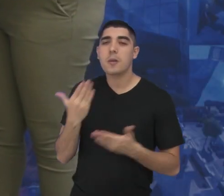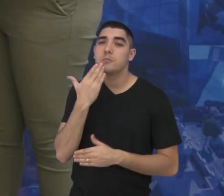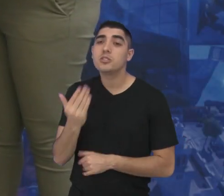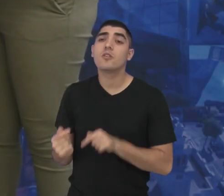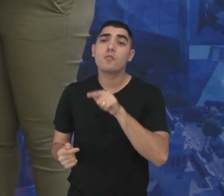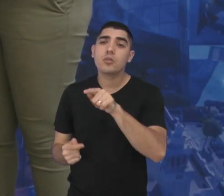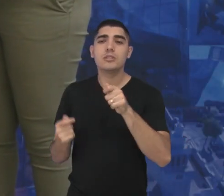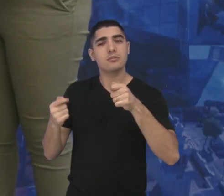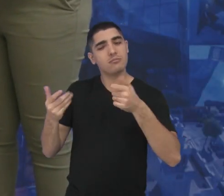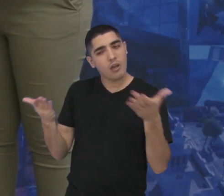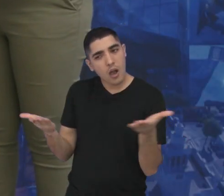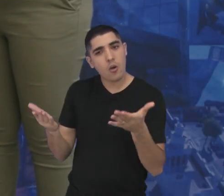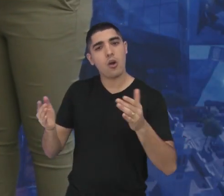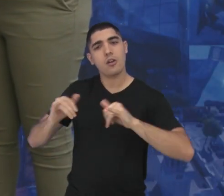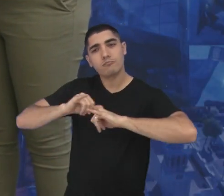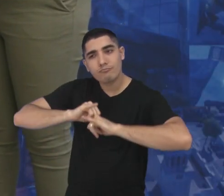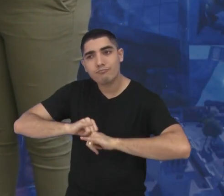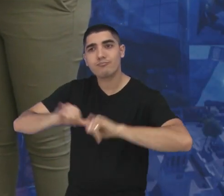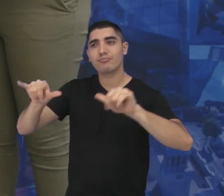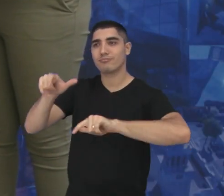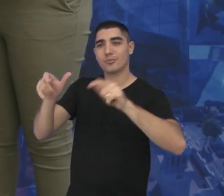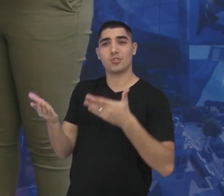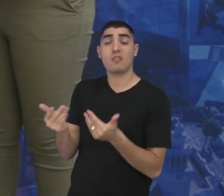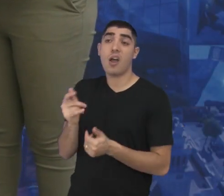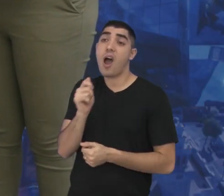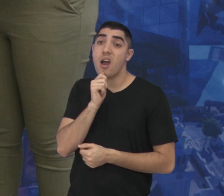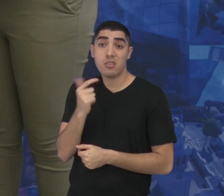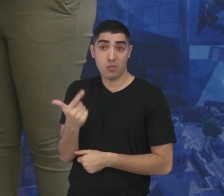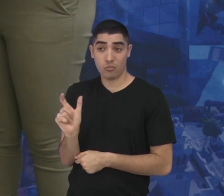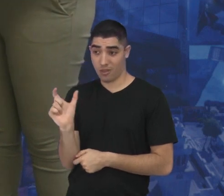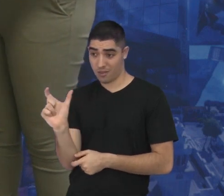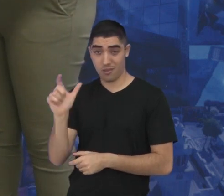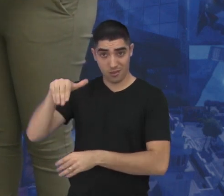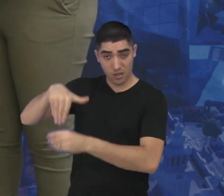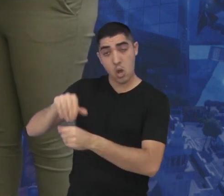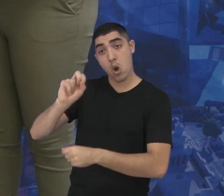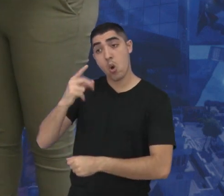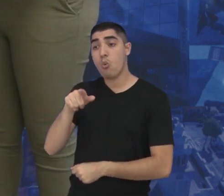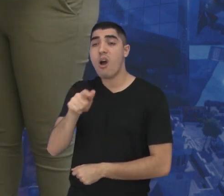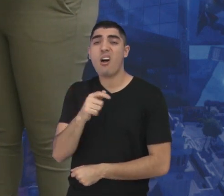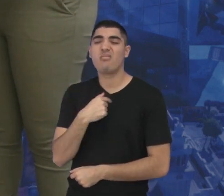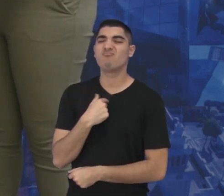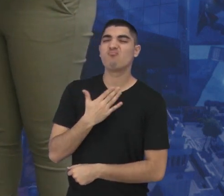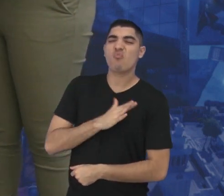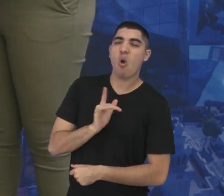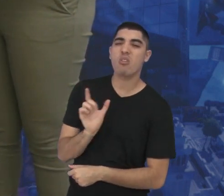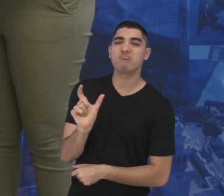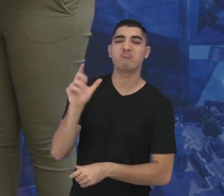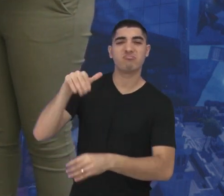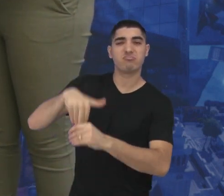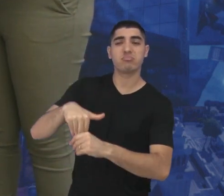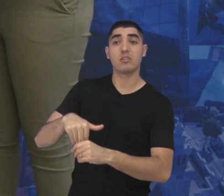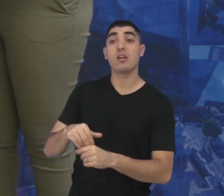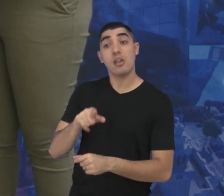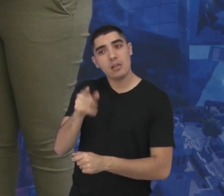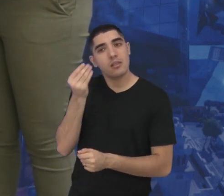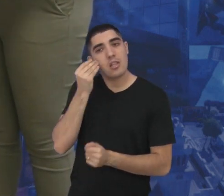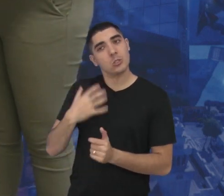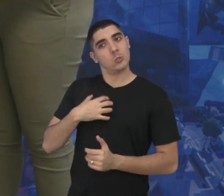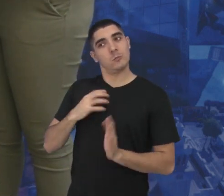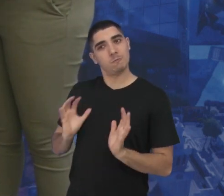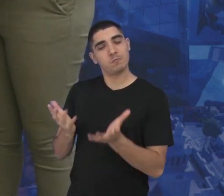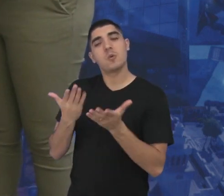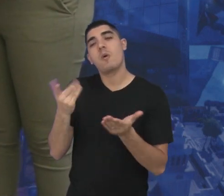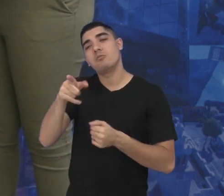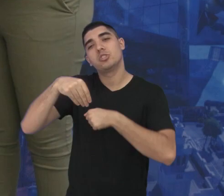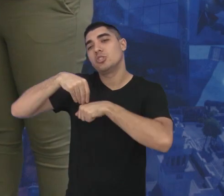agora, Gil, para dar um recado para os jovens, ou que ainda não têm o título, ou que já têm, mas não utilizam muito, para que eles se sintam mais